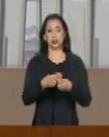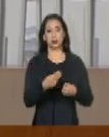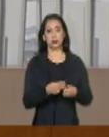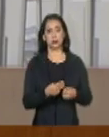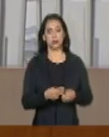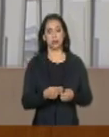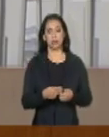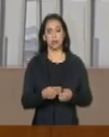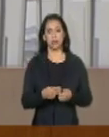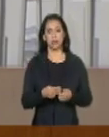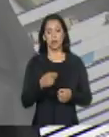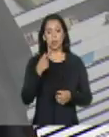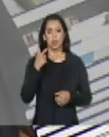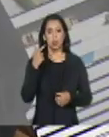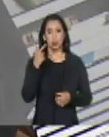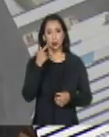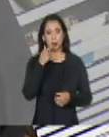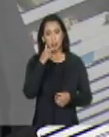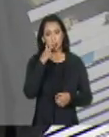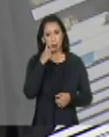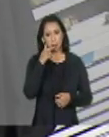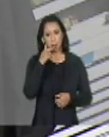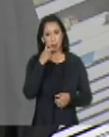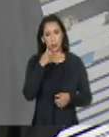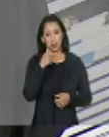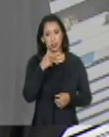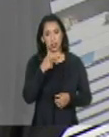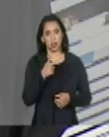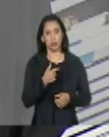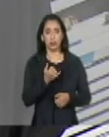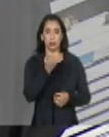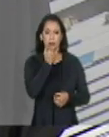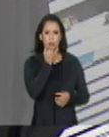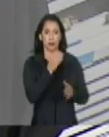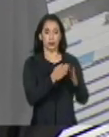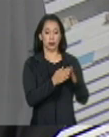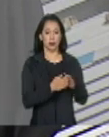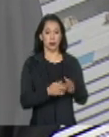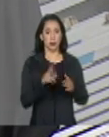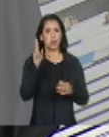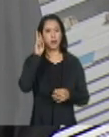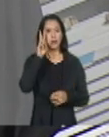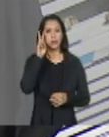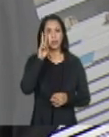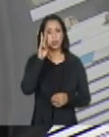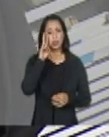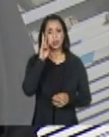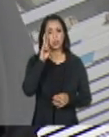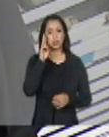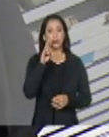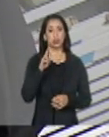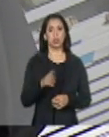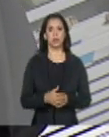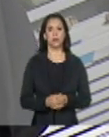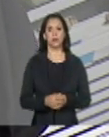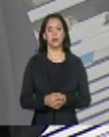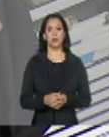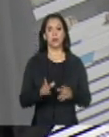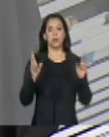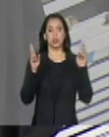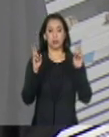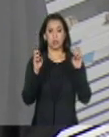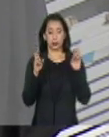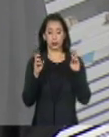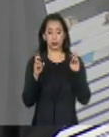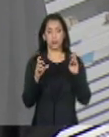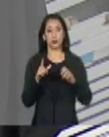Marco. Vossa Excelência, me permite? Vossa Excelência trouxe um histórico valioso sobre a matéria. E há